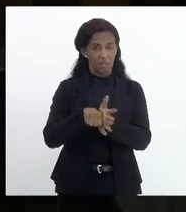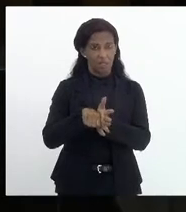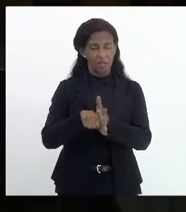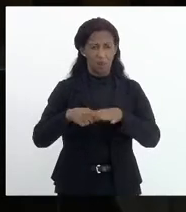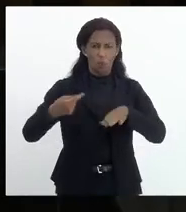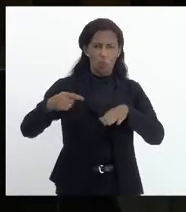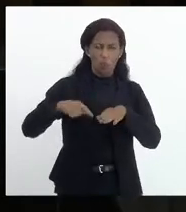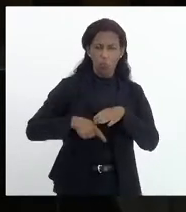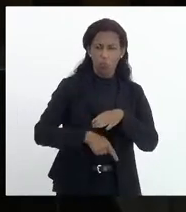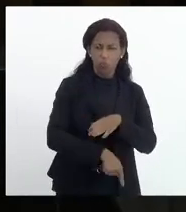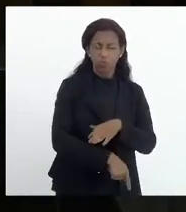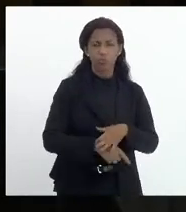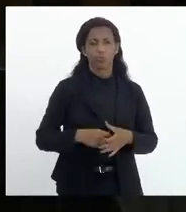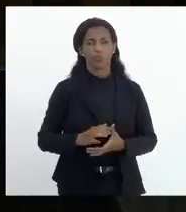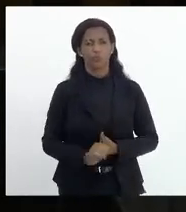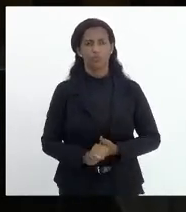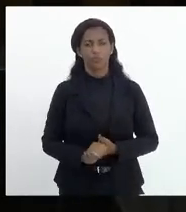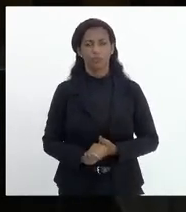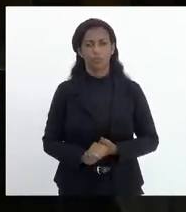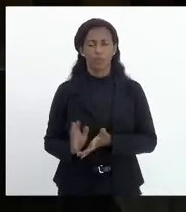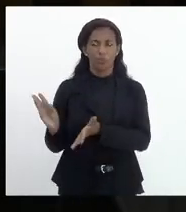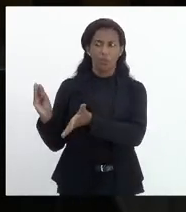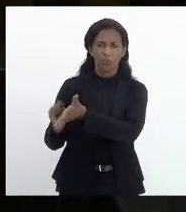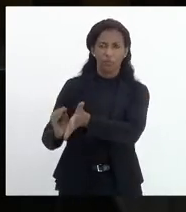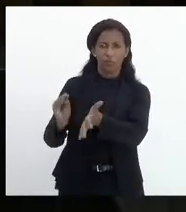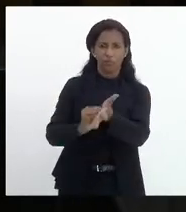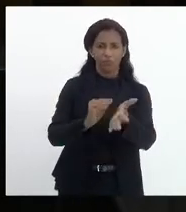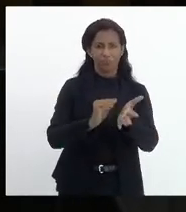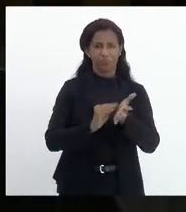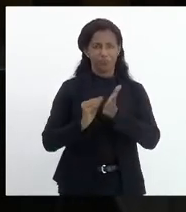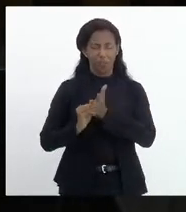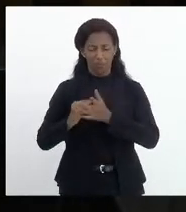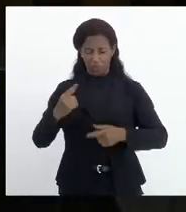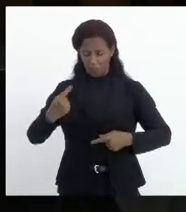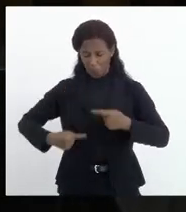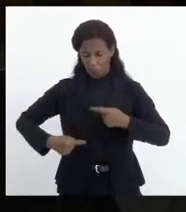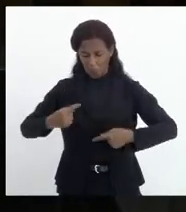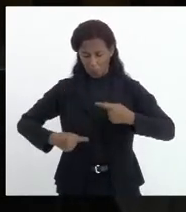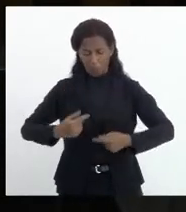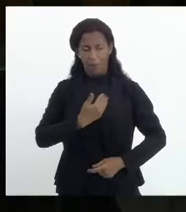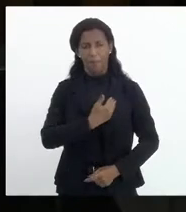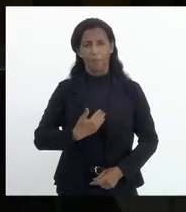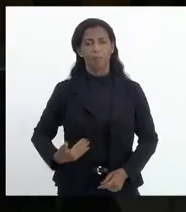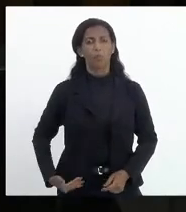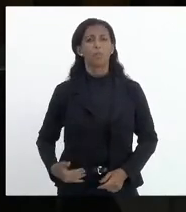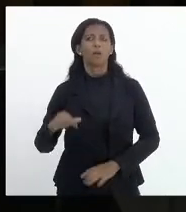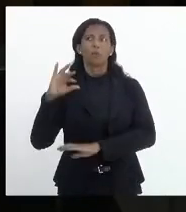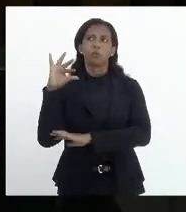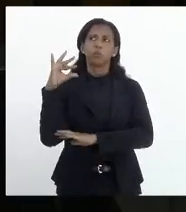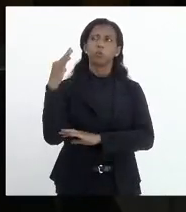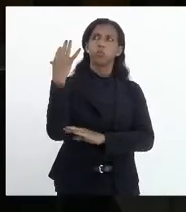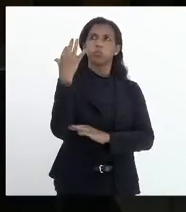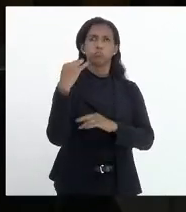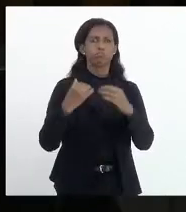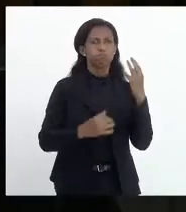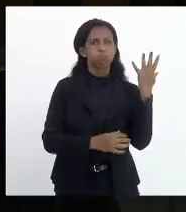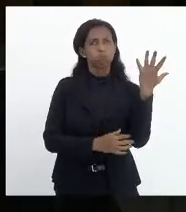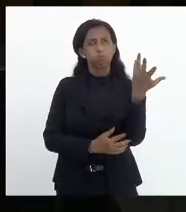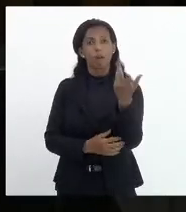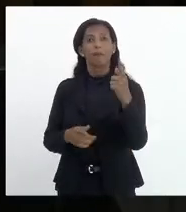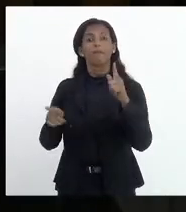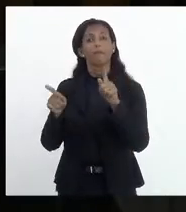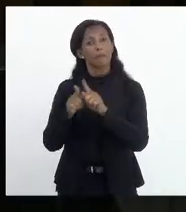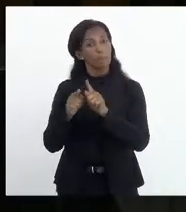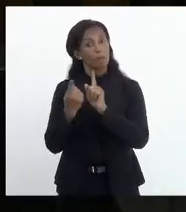profunda de carência de políticas públicas na área ambiental e até